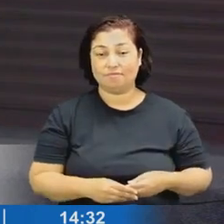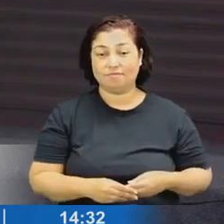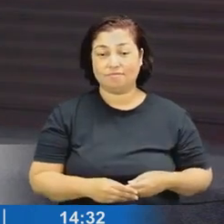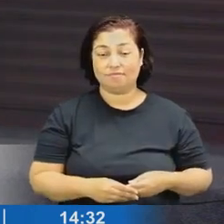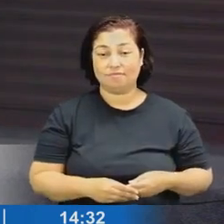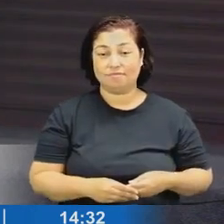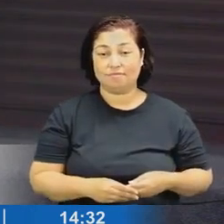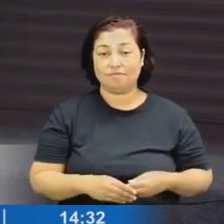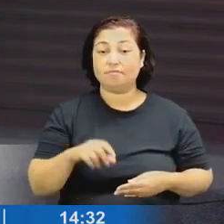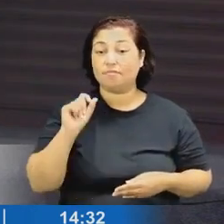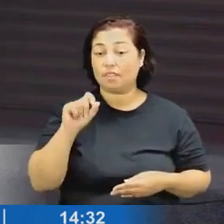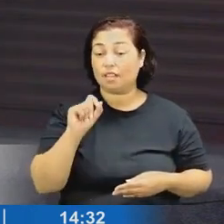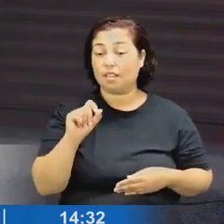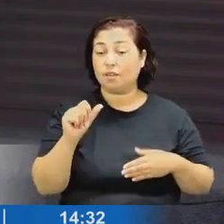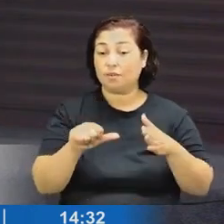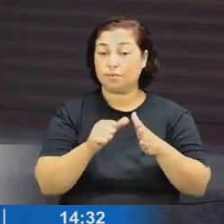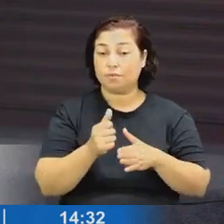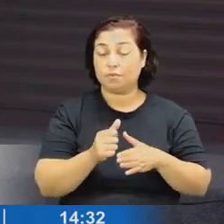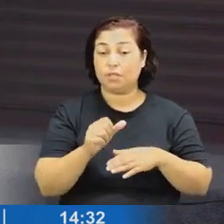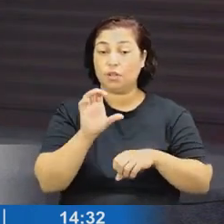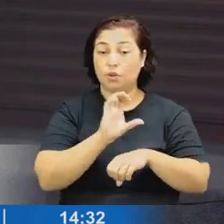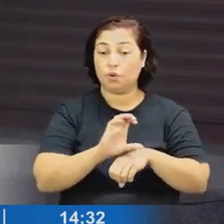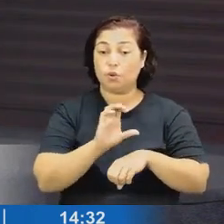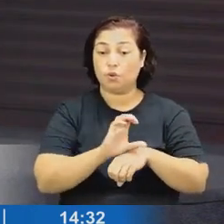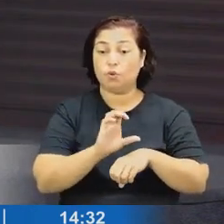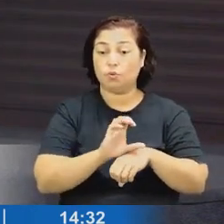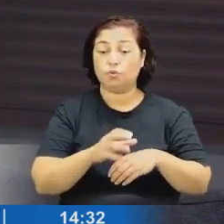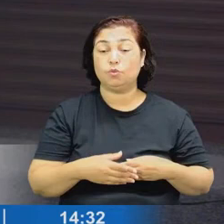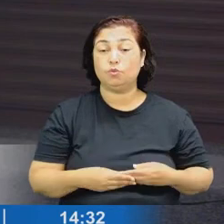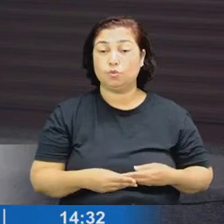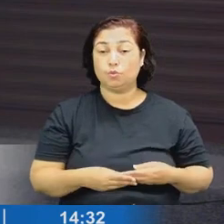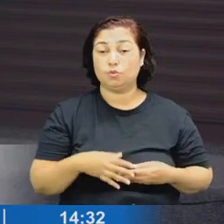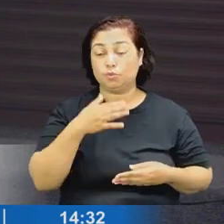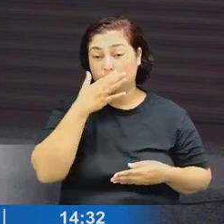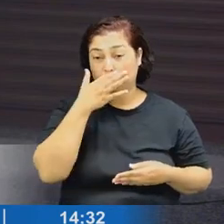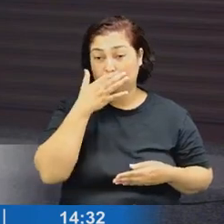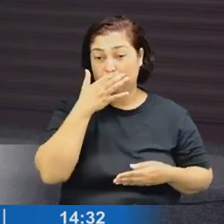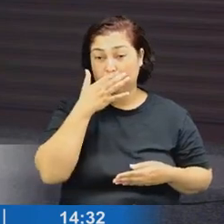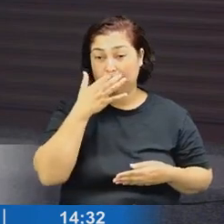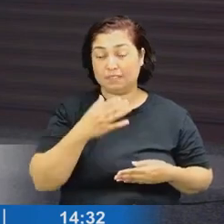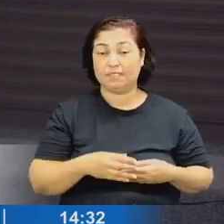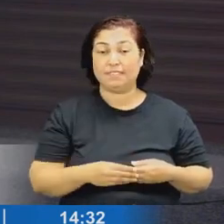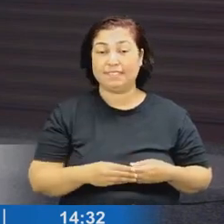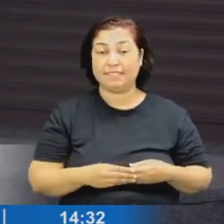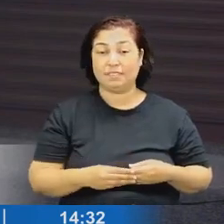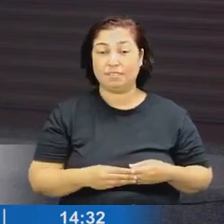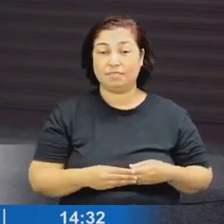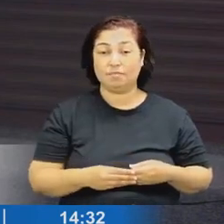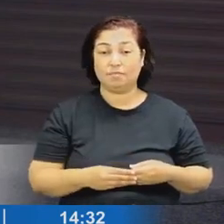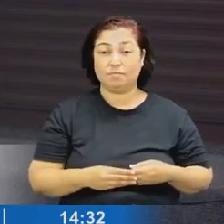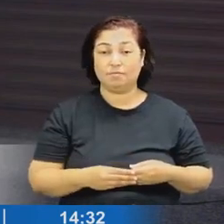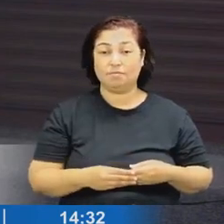quem tava na primeira aqui só o nosso amigo ali né show de bola todo